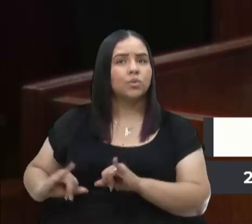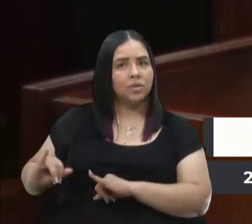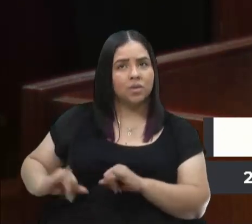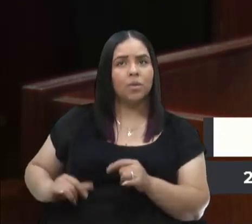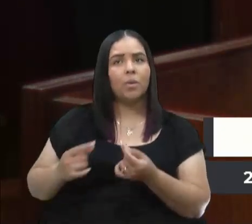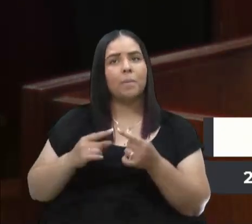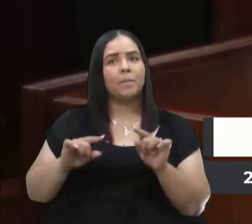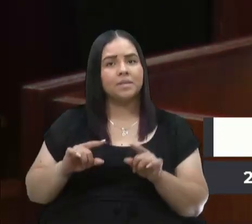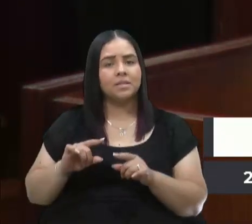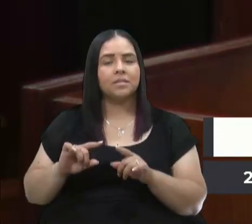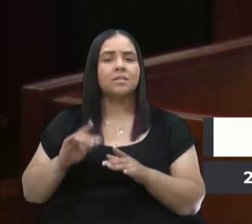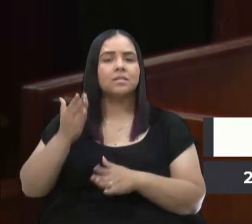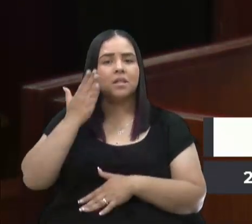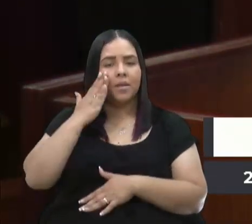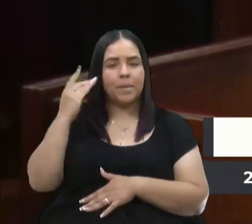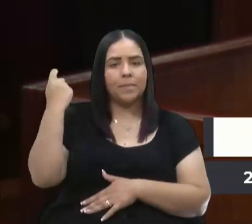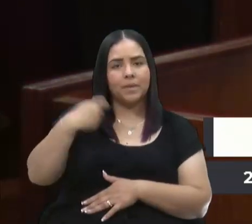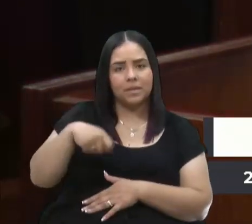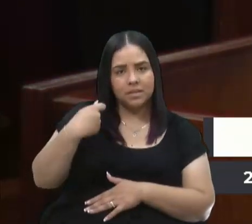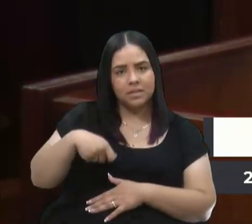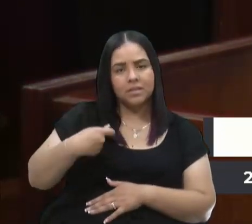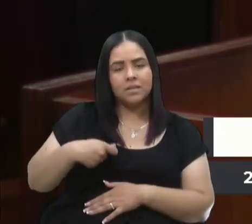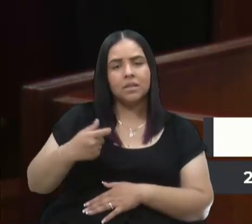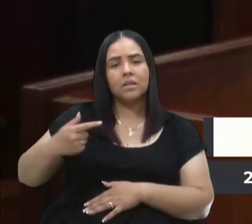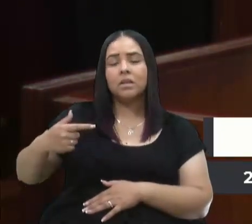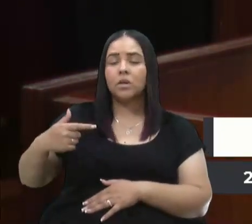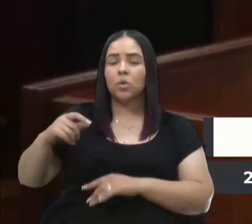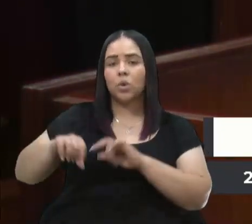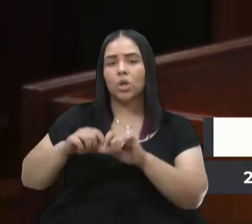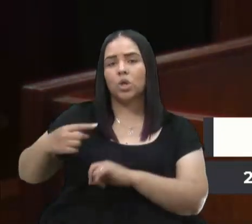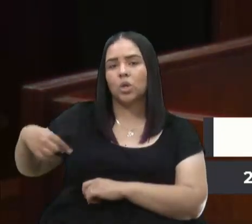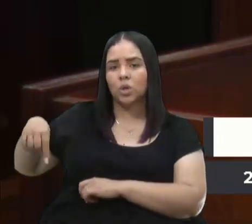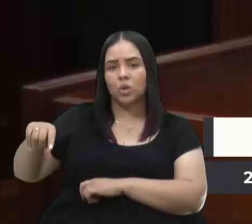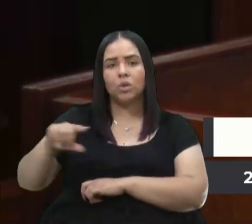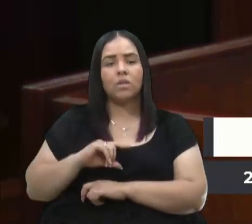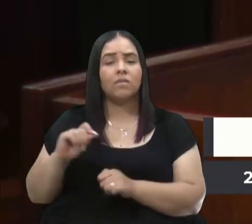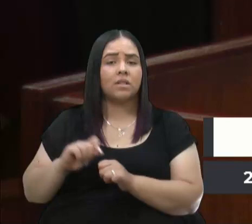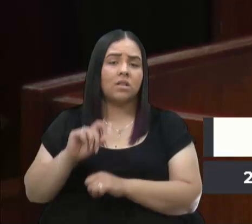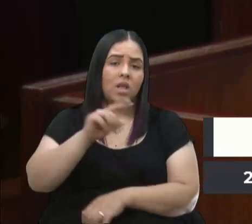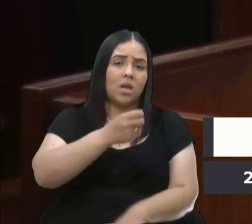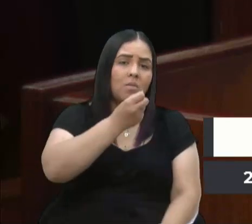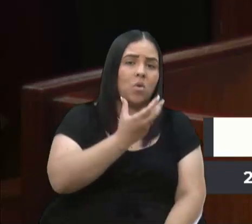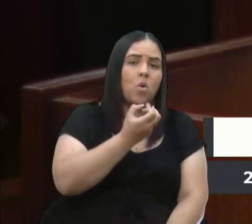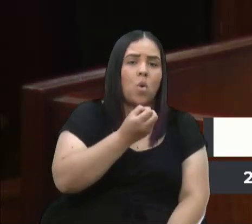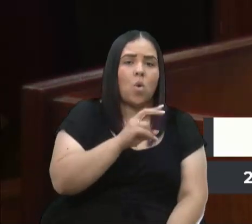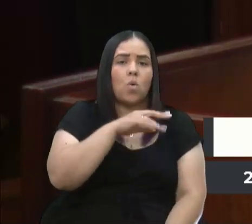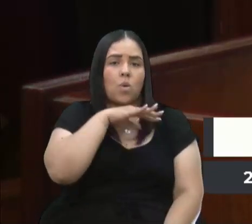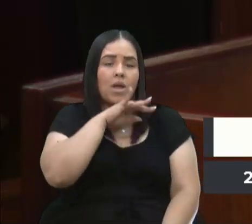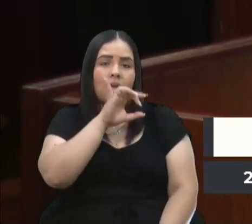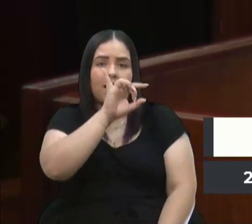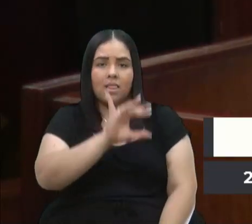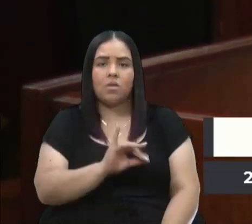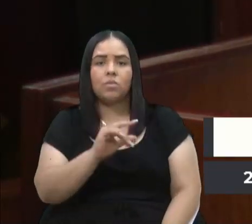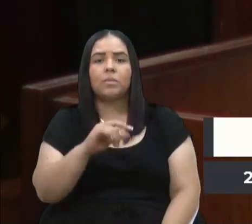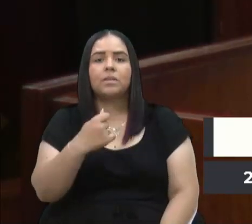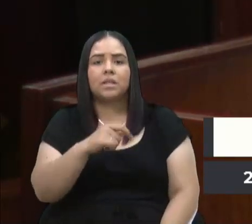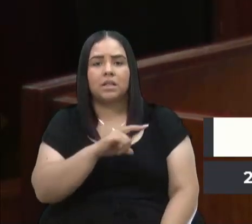mas entendo a necessidade e sei que o que nós estamos fazendo pode agradar ou desagradar, mas cada um de nós tem que ter